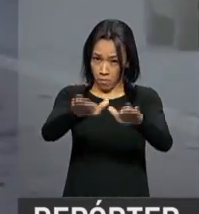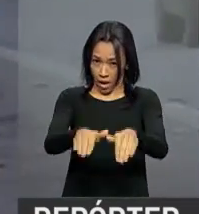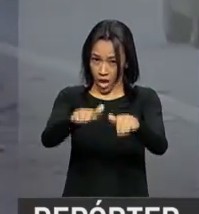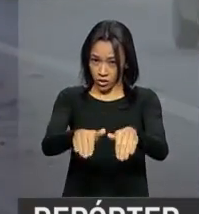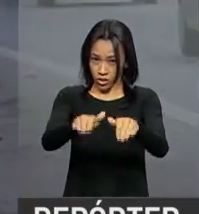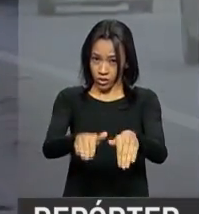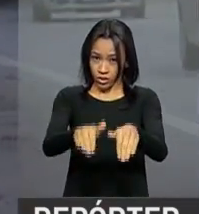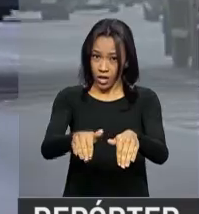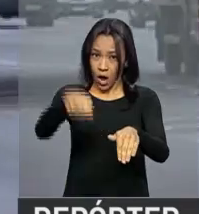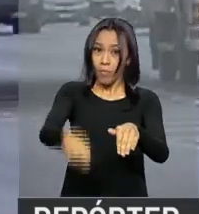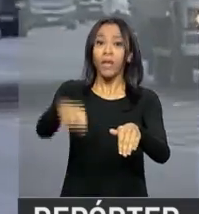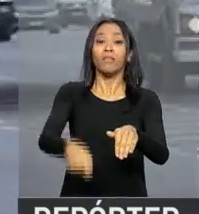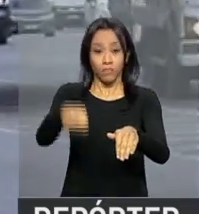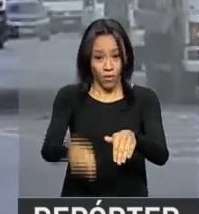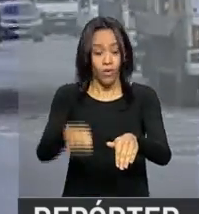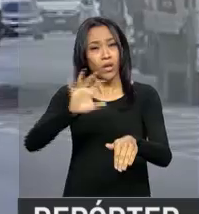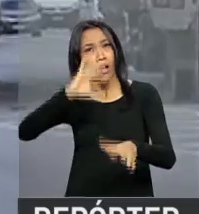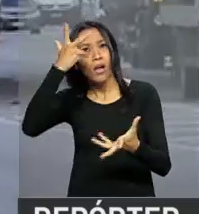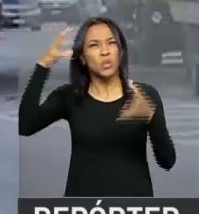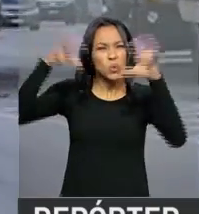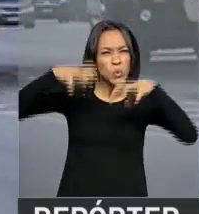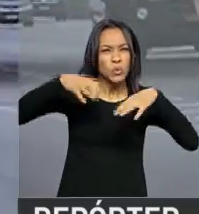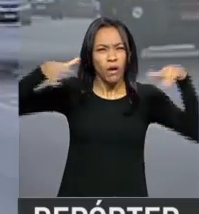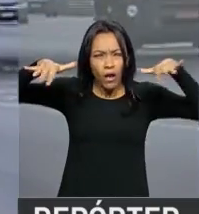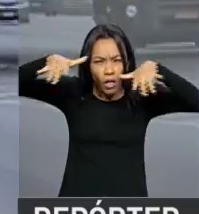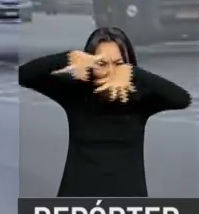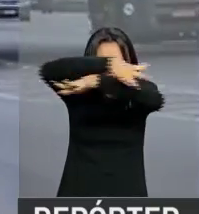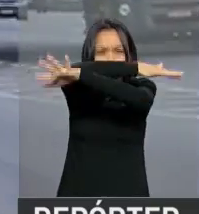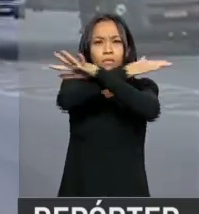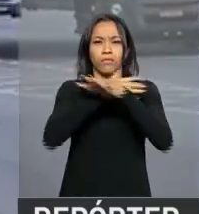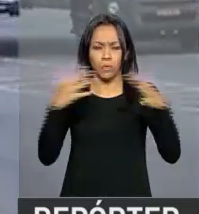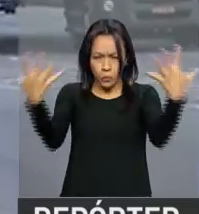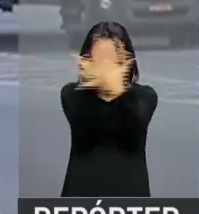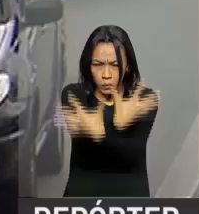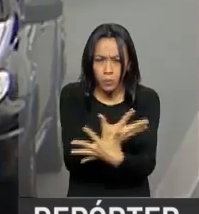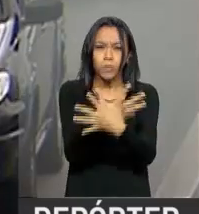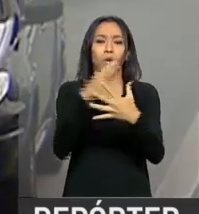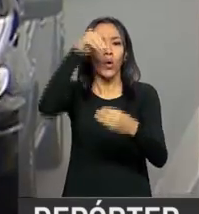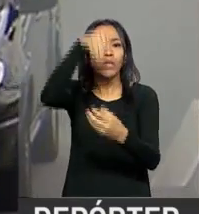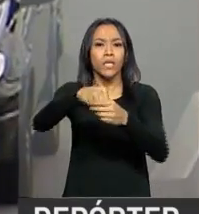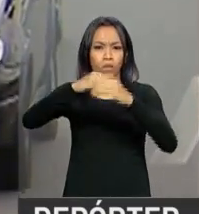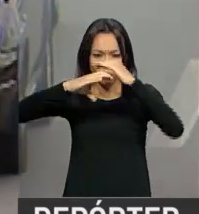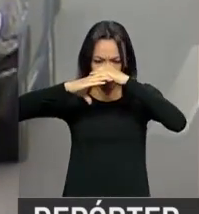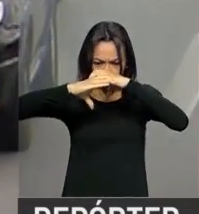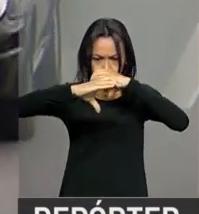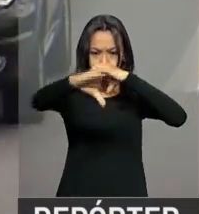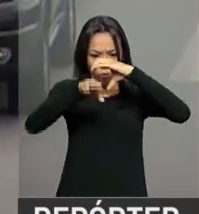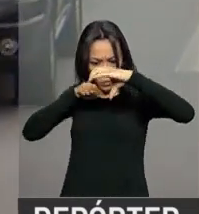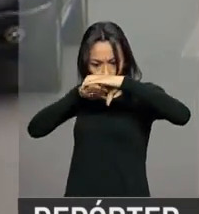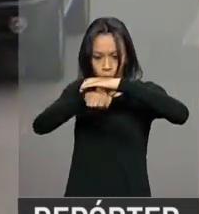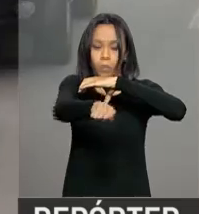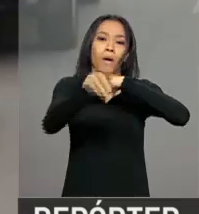dia já é obrigatório em caso de chuva, neblina, cerração e passagens de túneis. O Conselho Nacional de